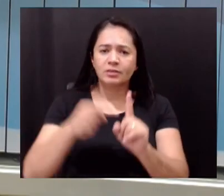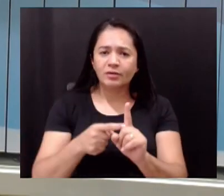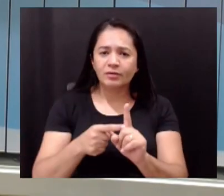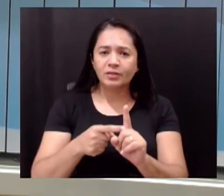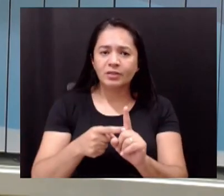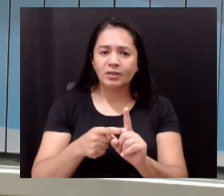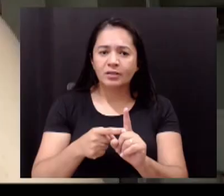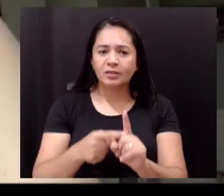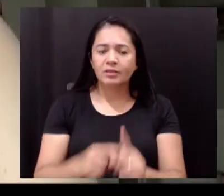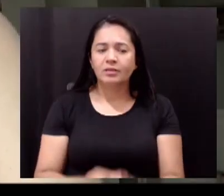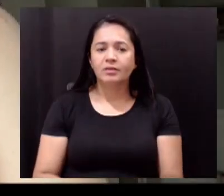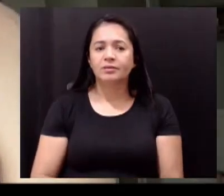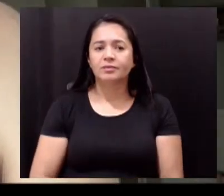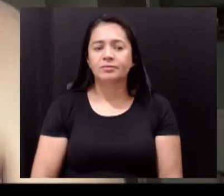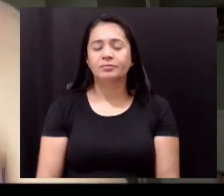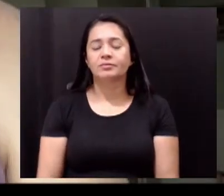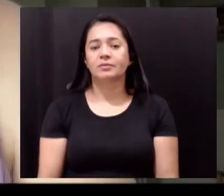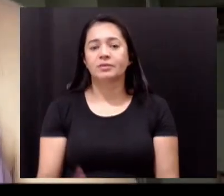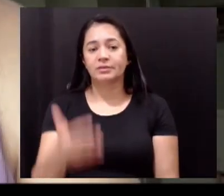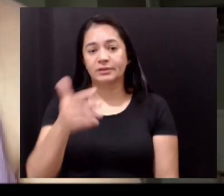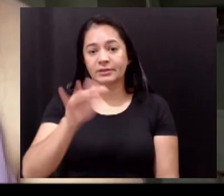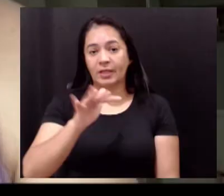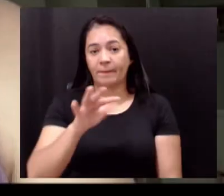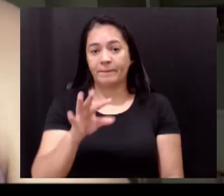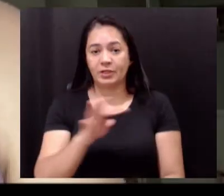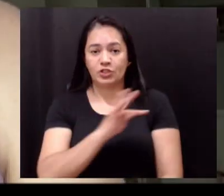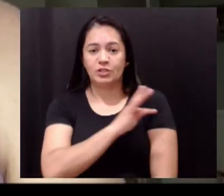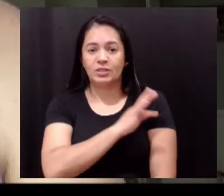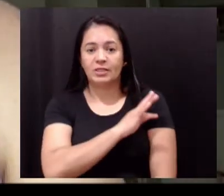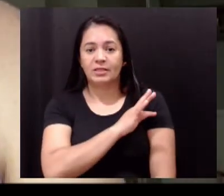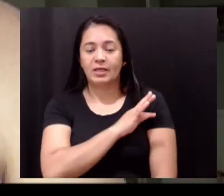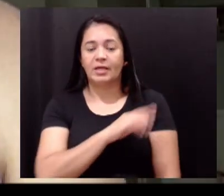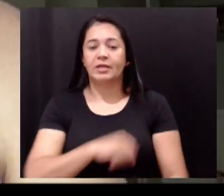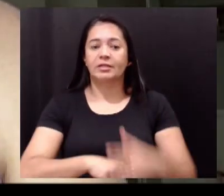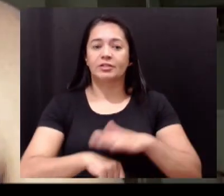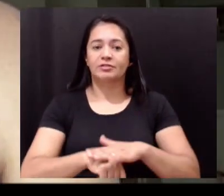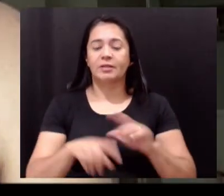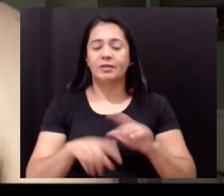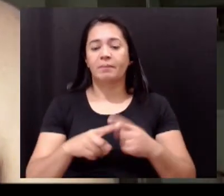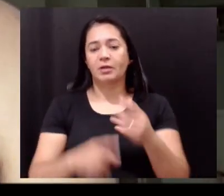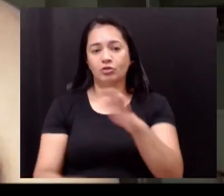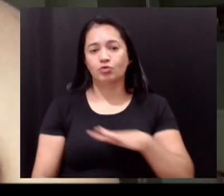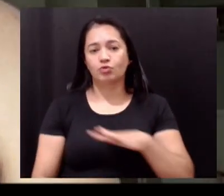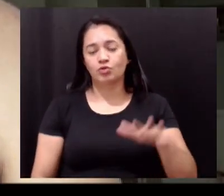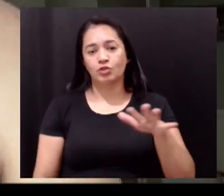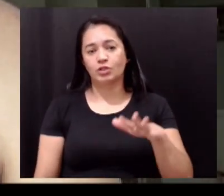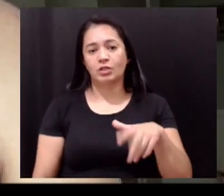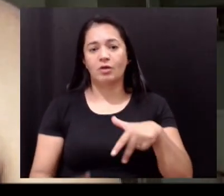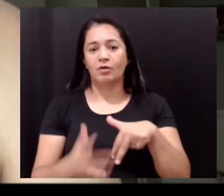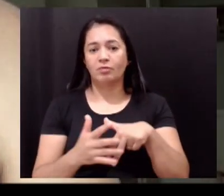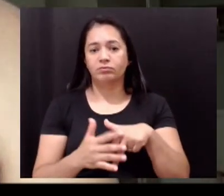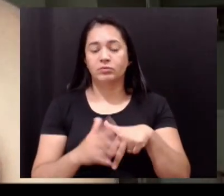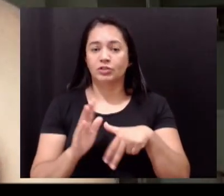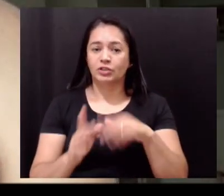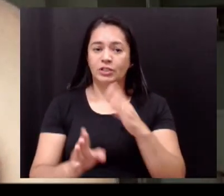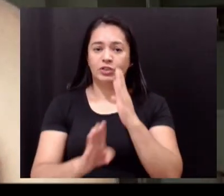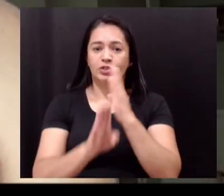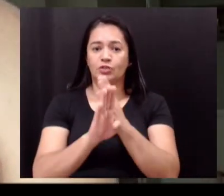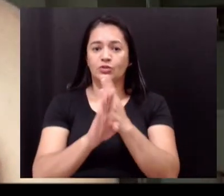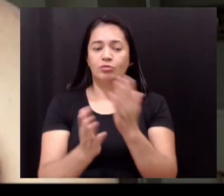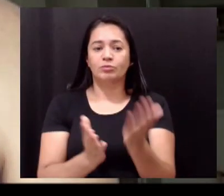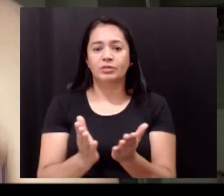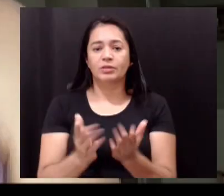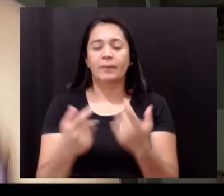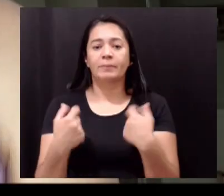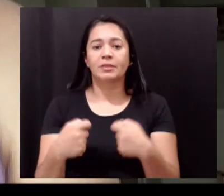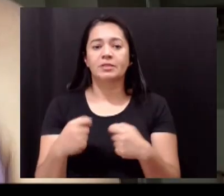Então, depende da técnica que você realizar, mas de uma maneira geral, uma paciente que foi diagnosticada, fez o tratamento, é recomendado que seja